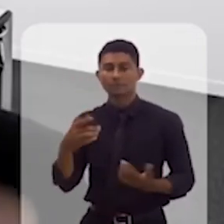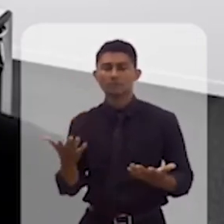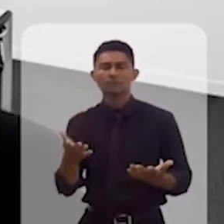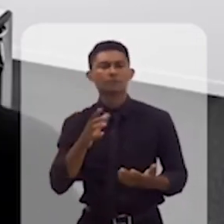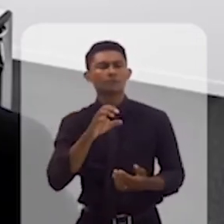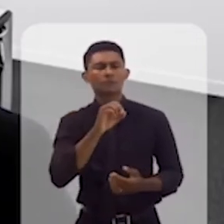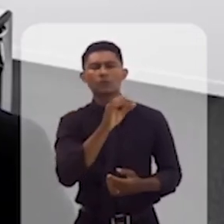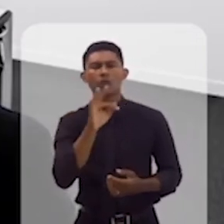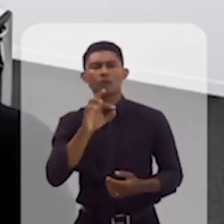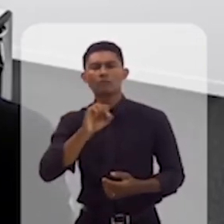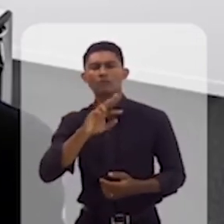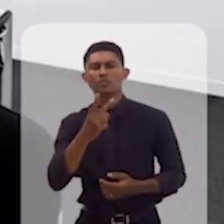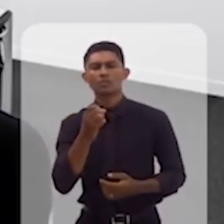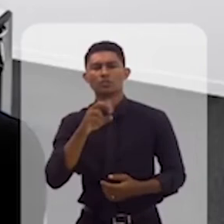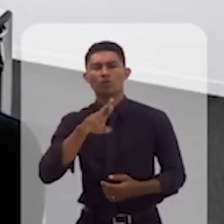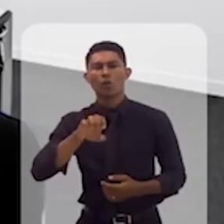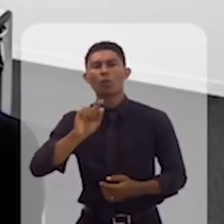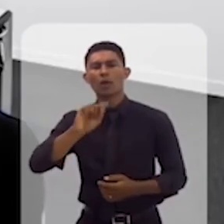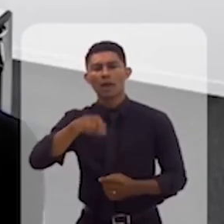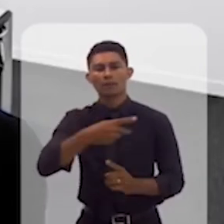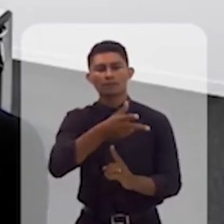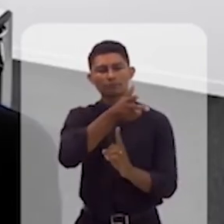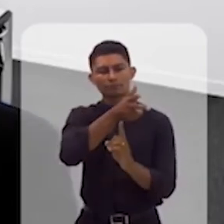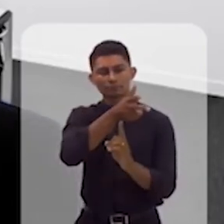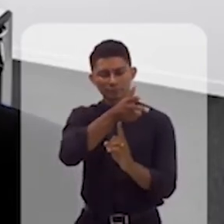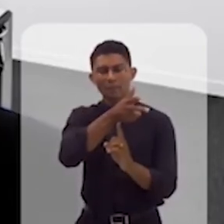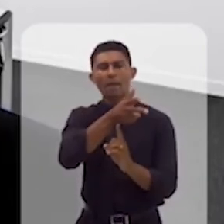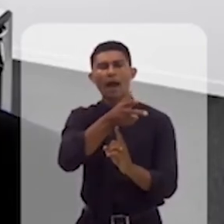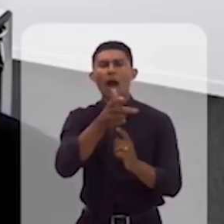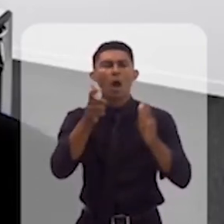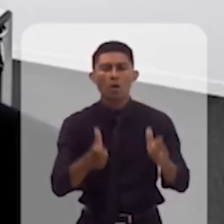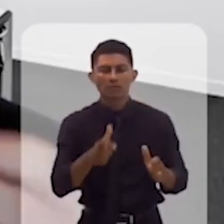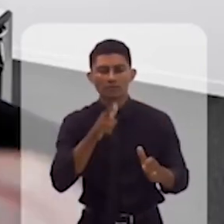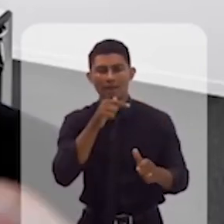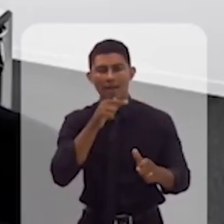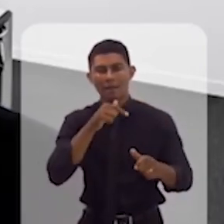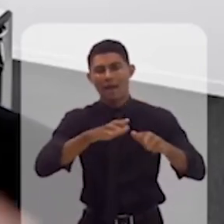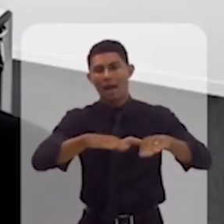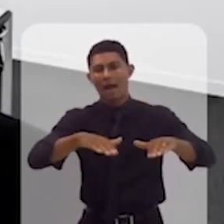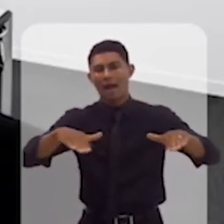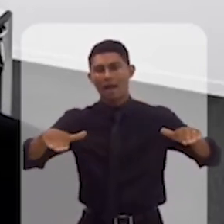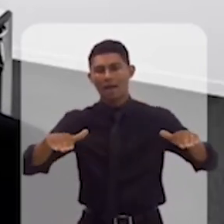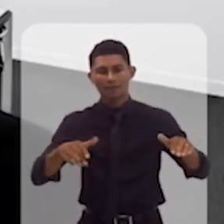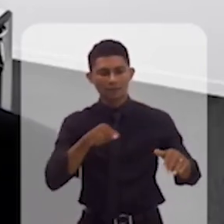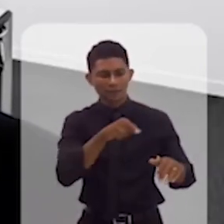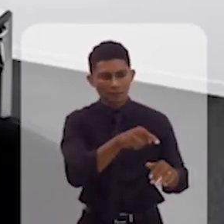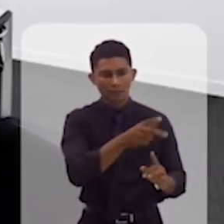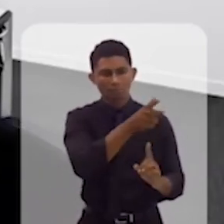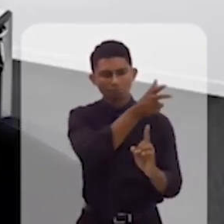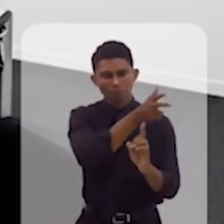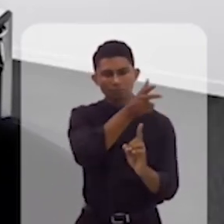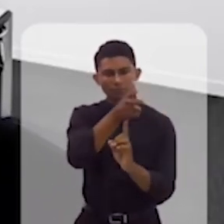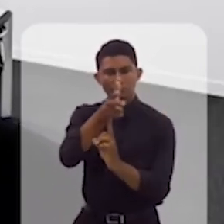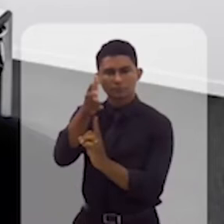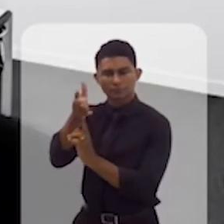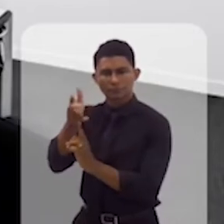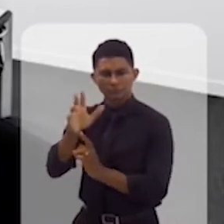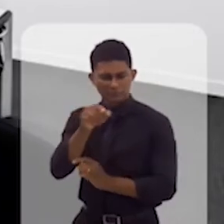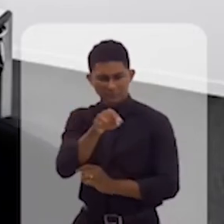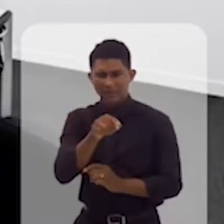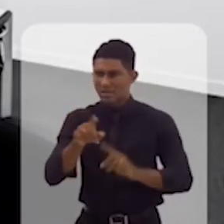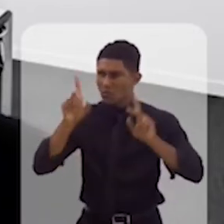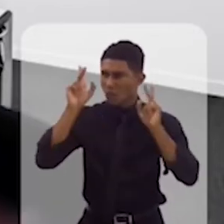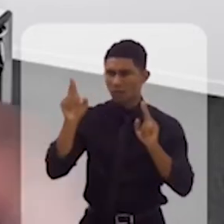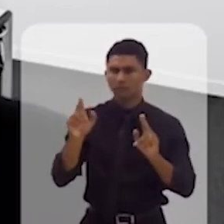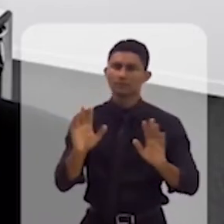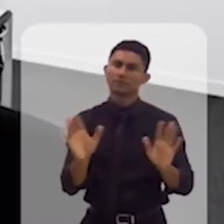são essas turbinas, porém, instaladas no mar. Não são exatamente as mesmas turbinas, porque, em geral, no mar, a gente